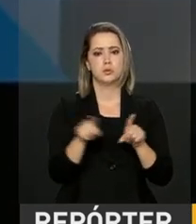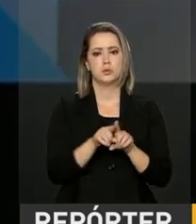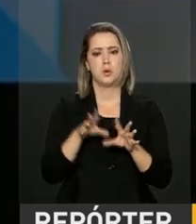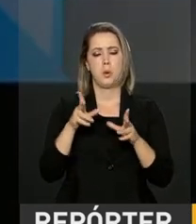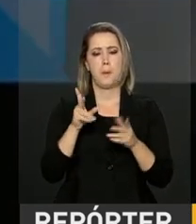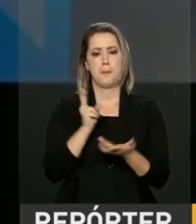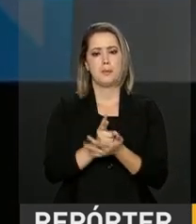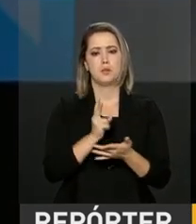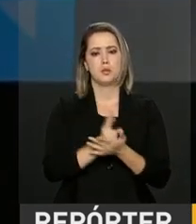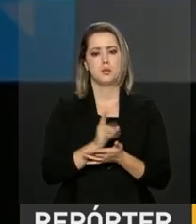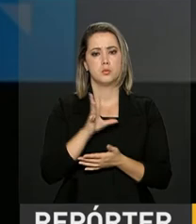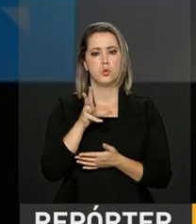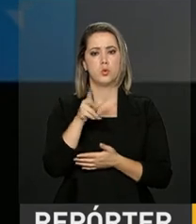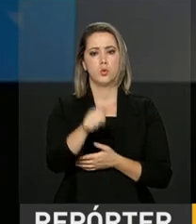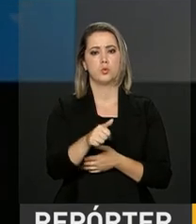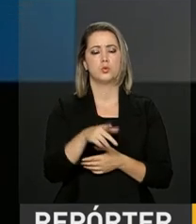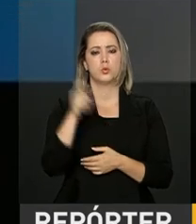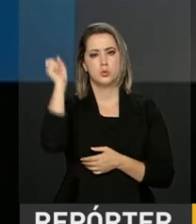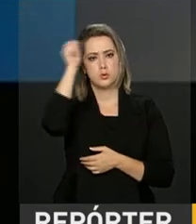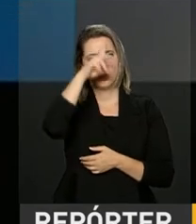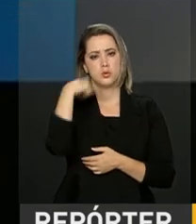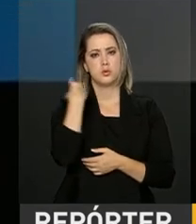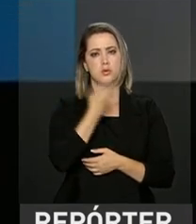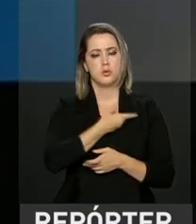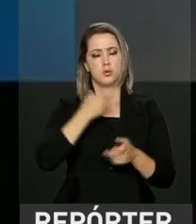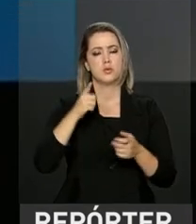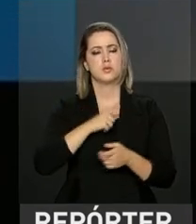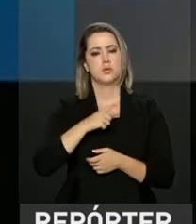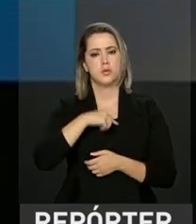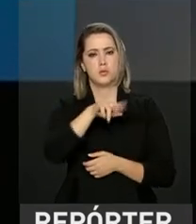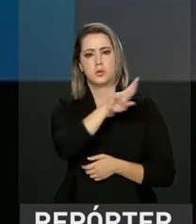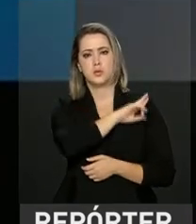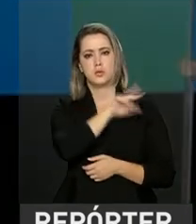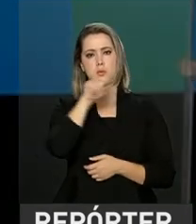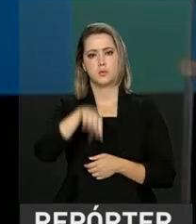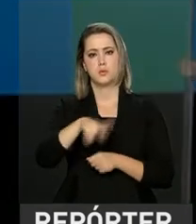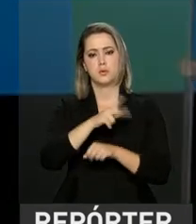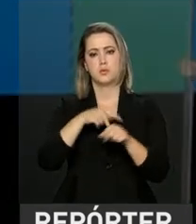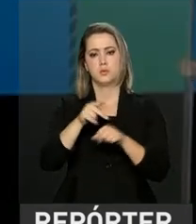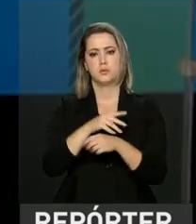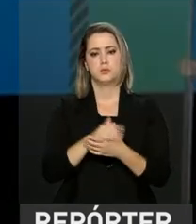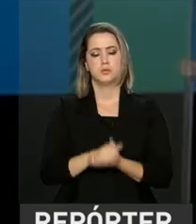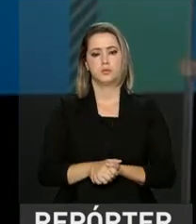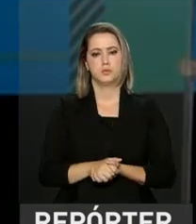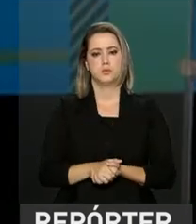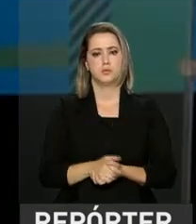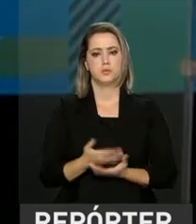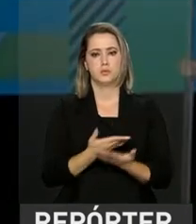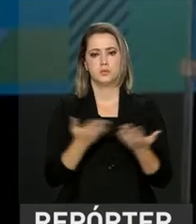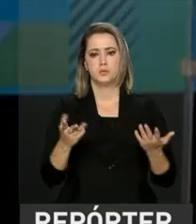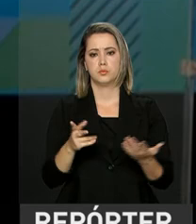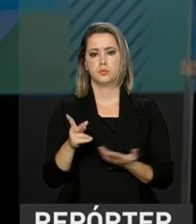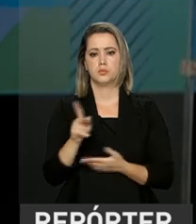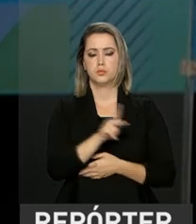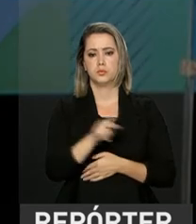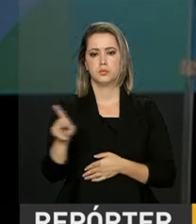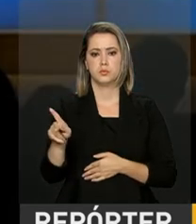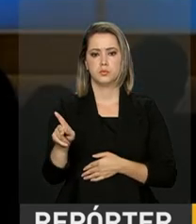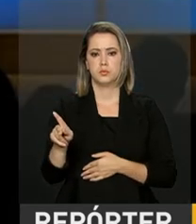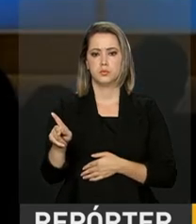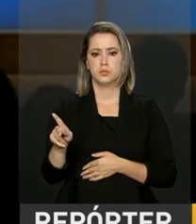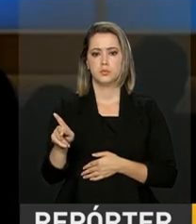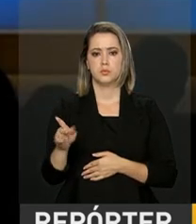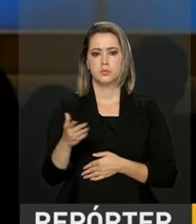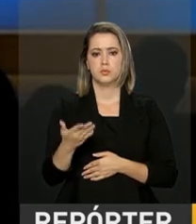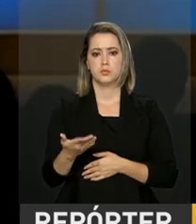todas as dificuldades temos responsabilidade com esse país o presidente eu tenho